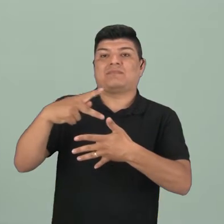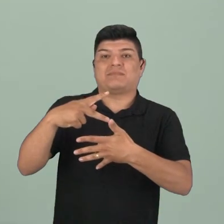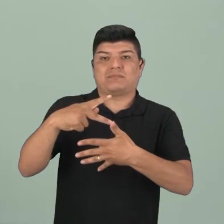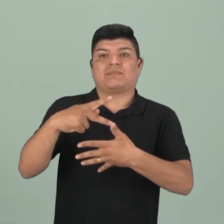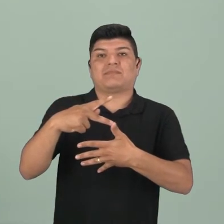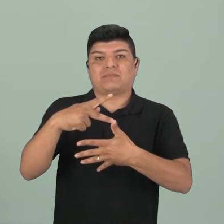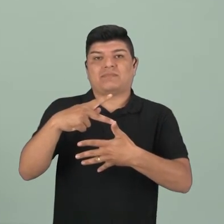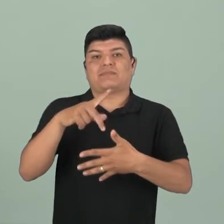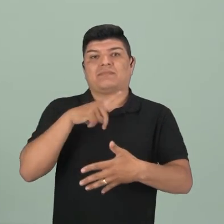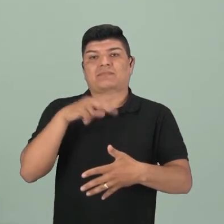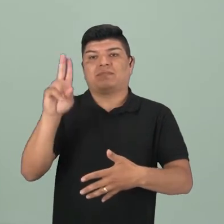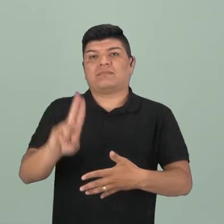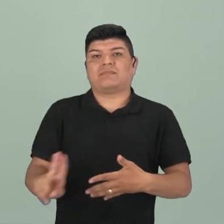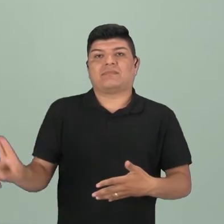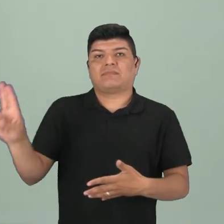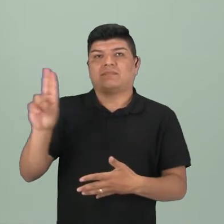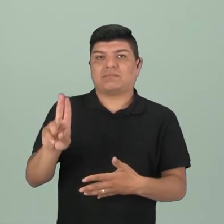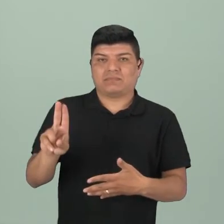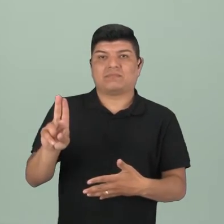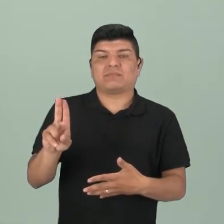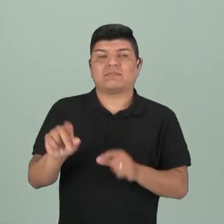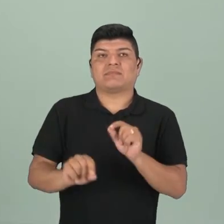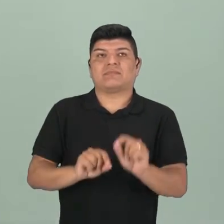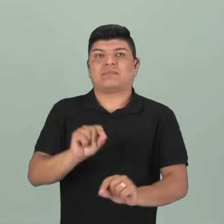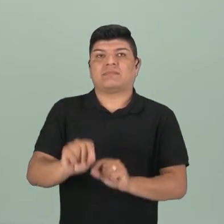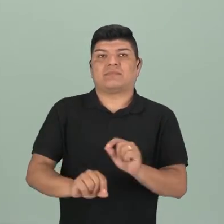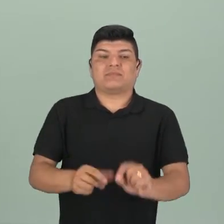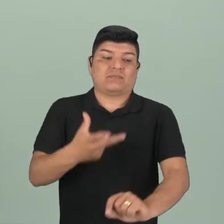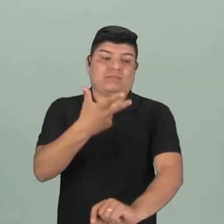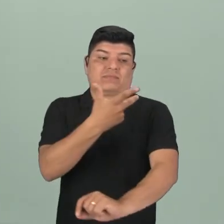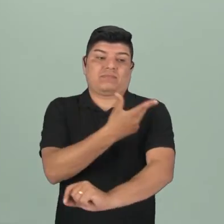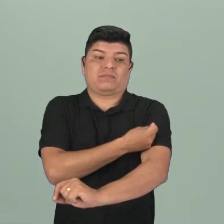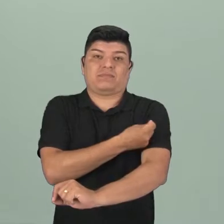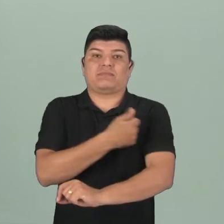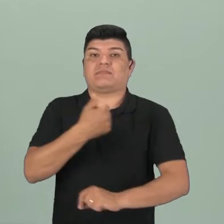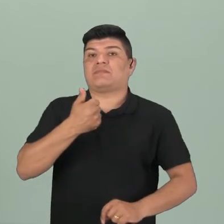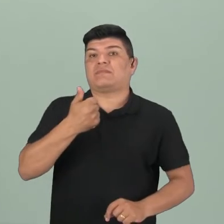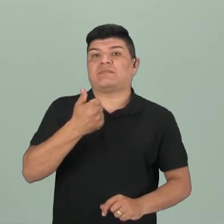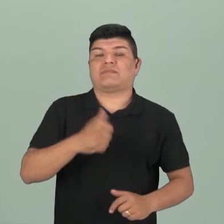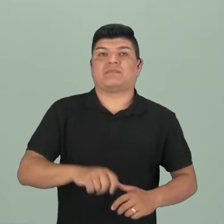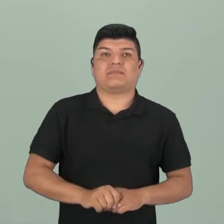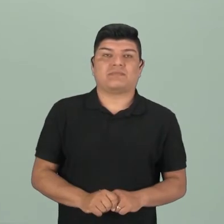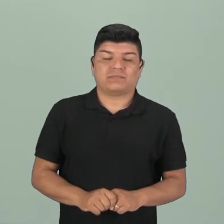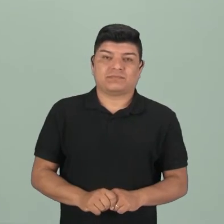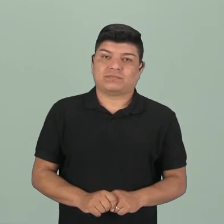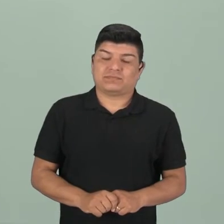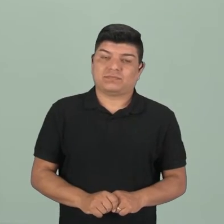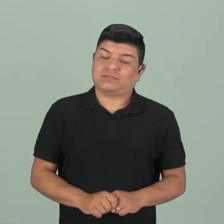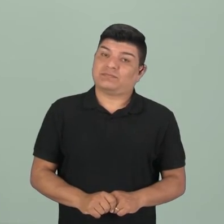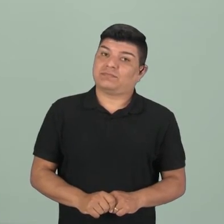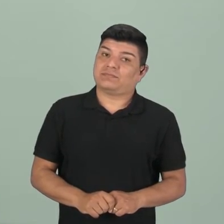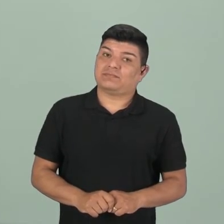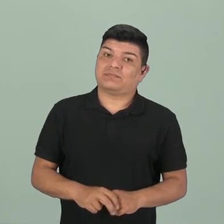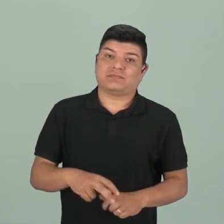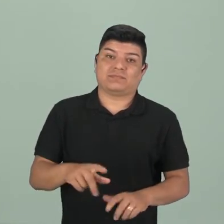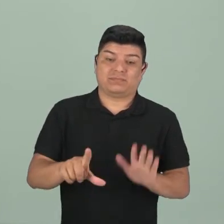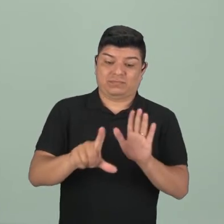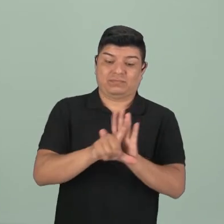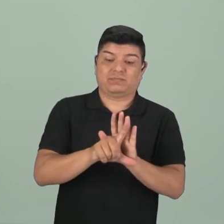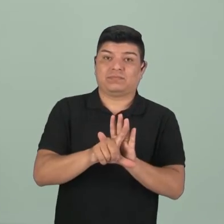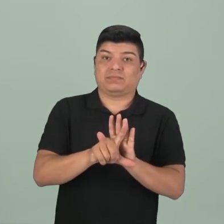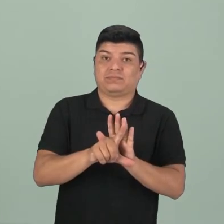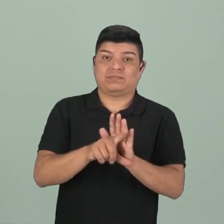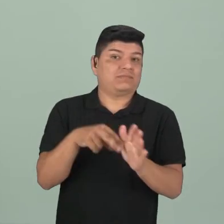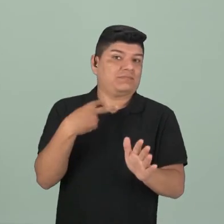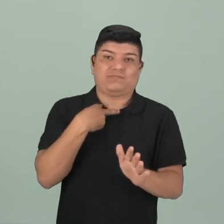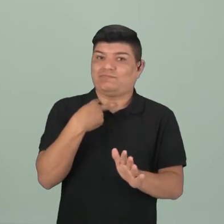E estavam se utilizando desses cargos aí para se vacinar primeiro, tá? O que é anti-lei, né, galerinha?